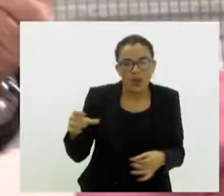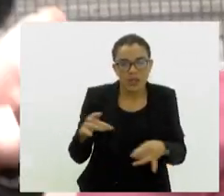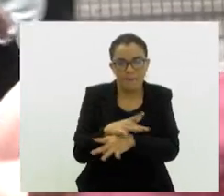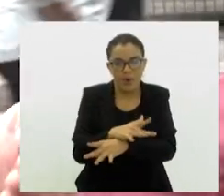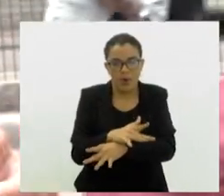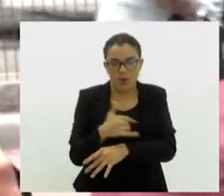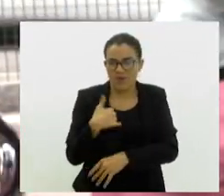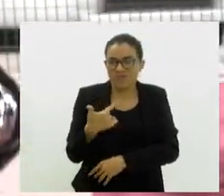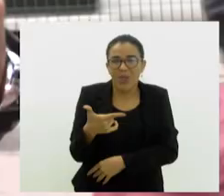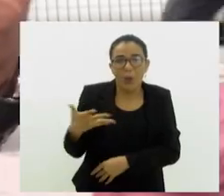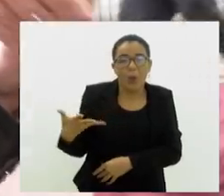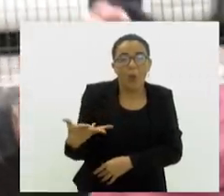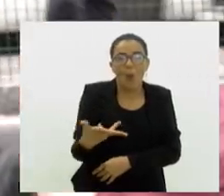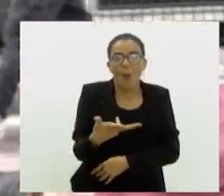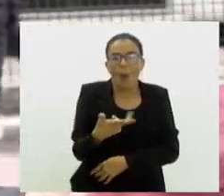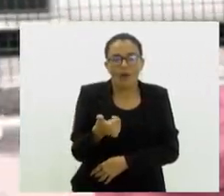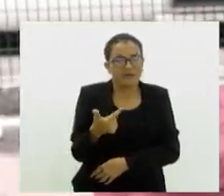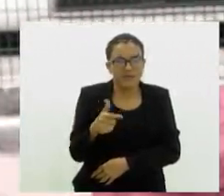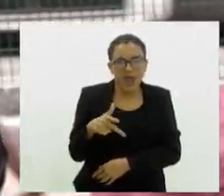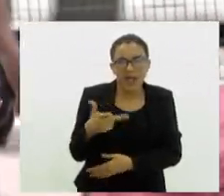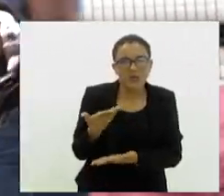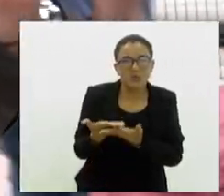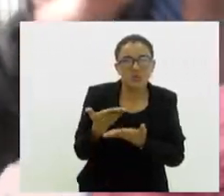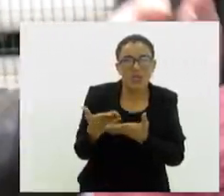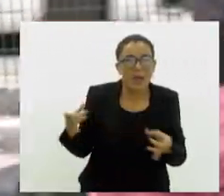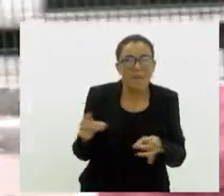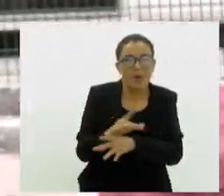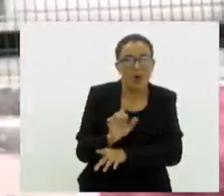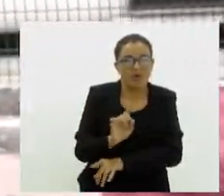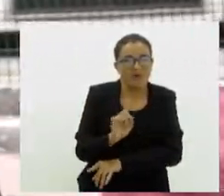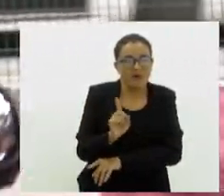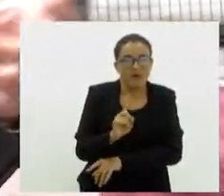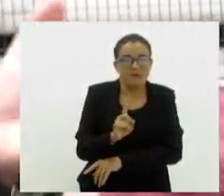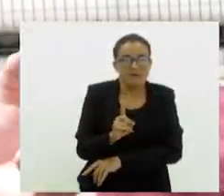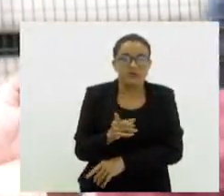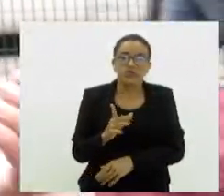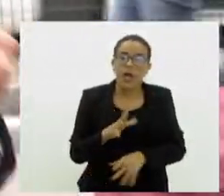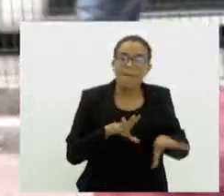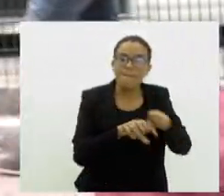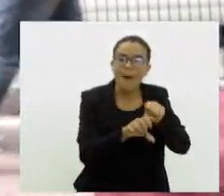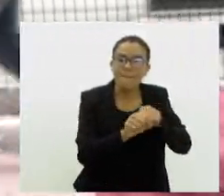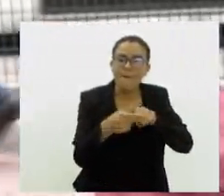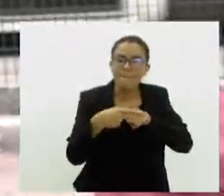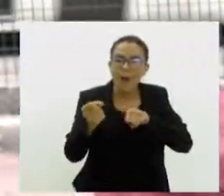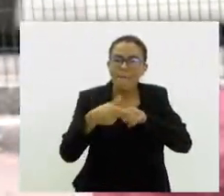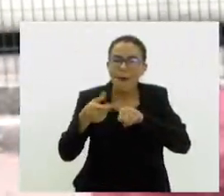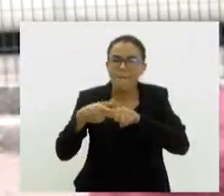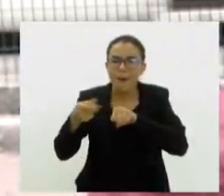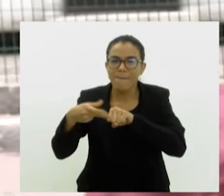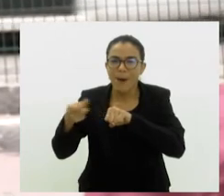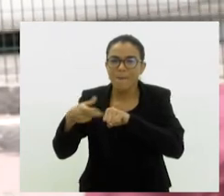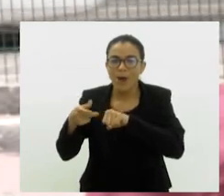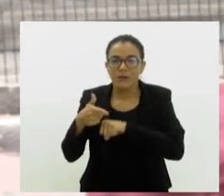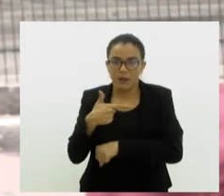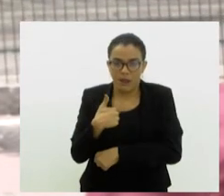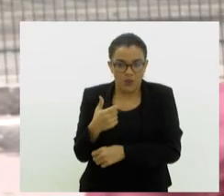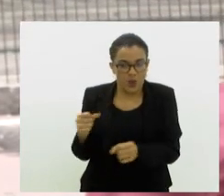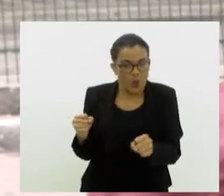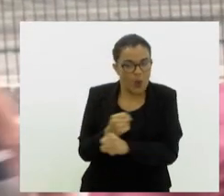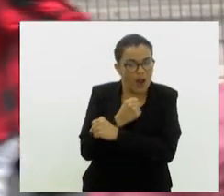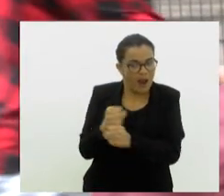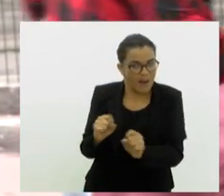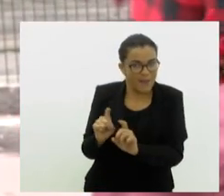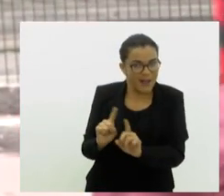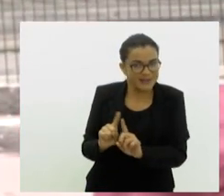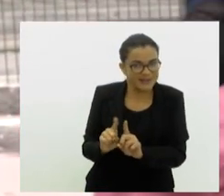tem qualidade, ele nunca estudou o suficiente, ele já tem muitas faculdades, várias pós-graduação, mas ele ainda se sente incapaz de exercer aquilo